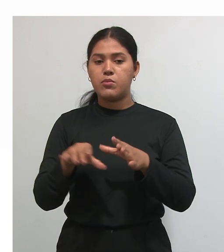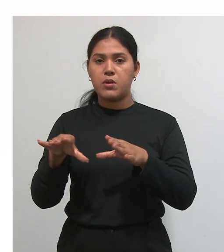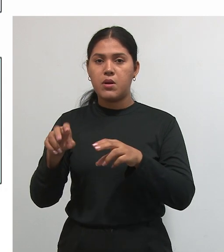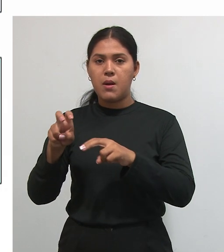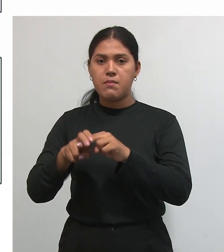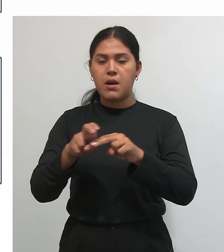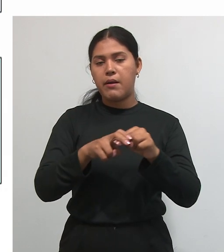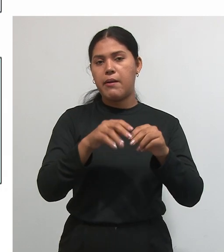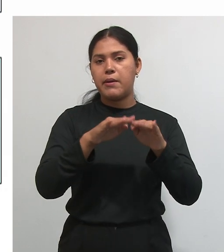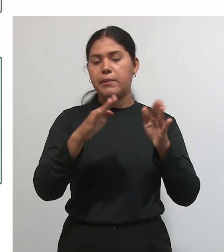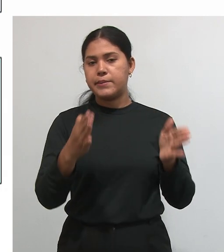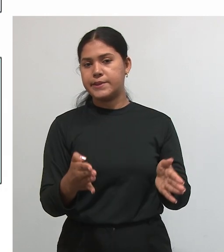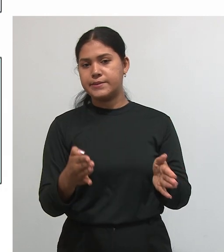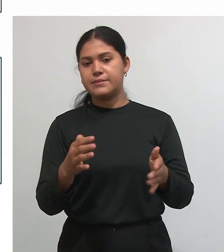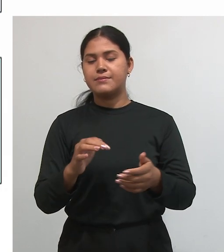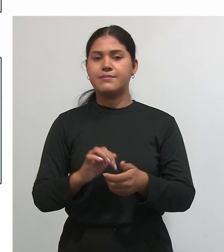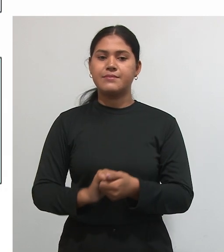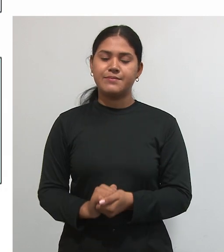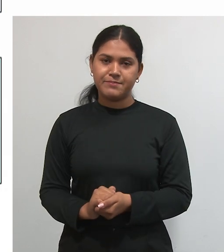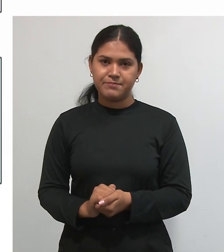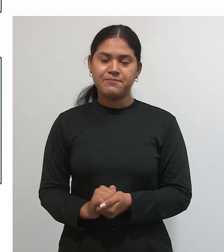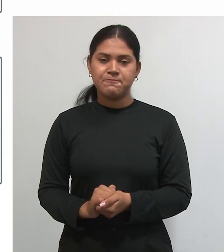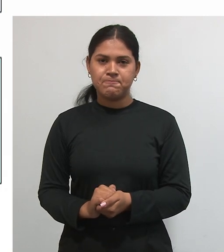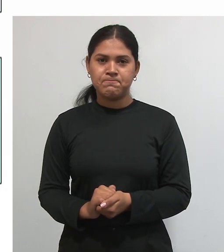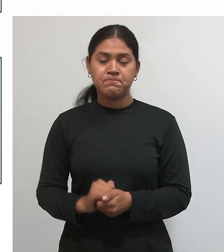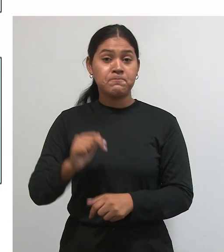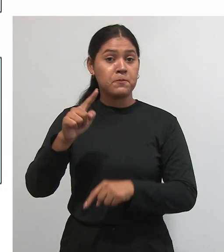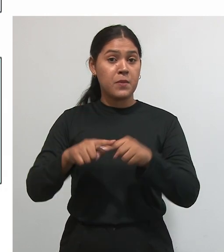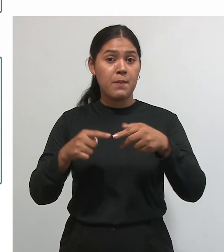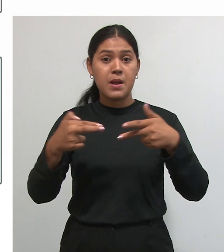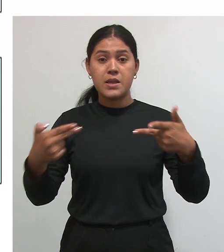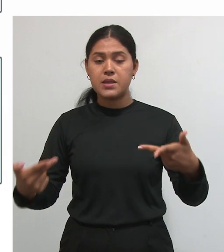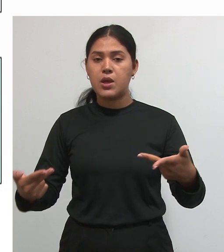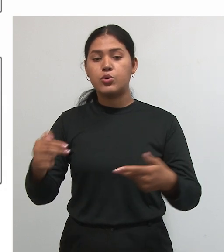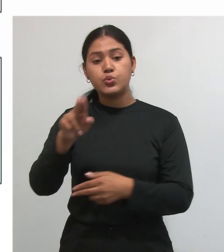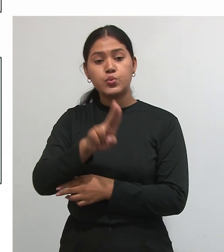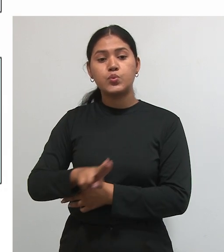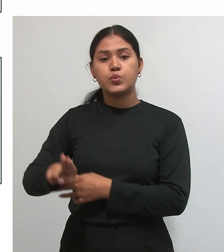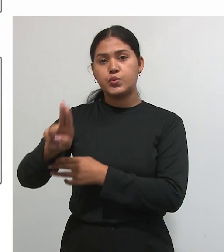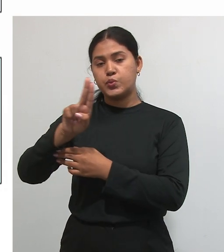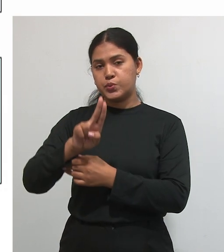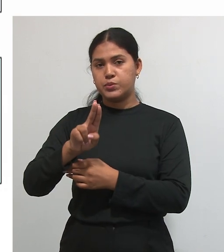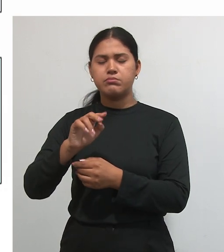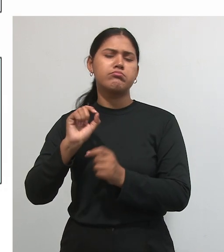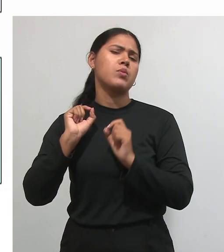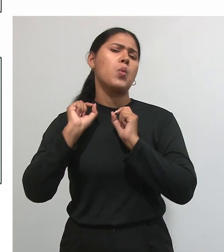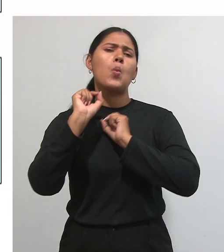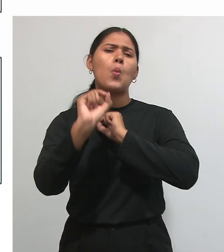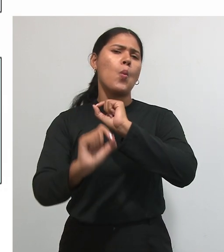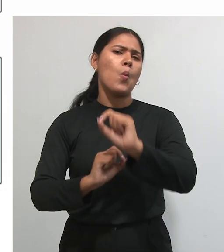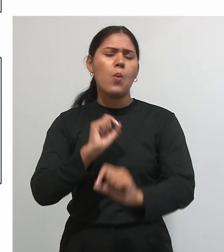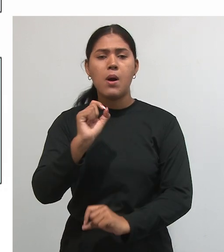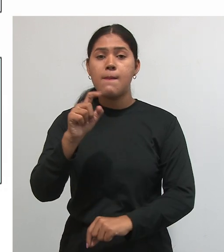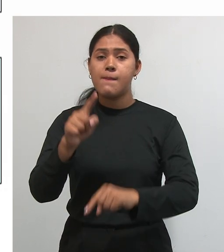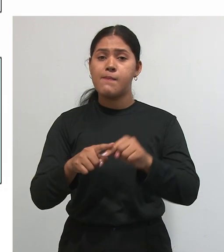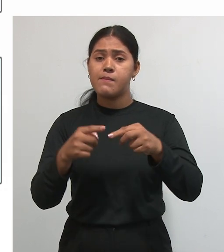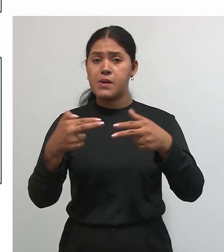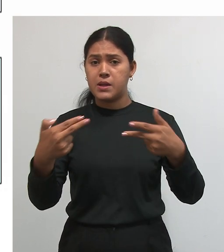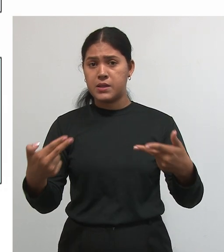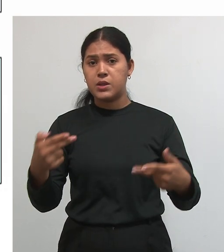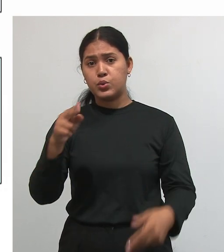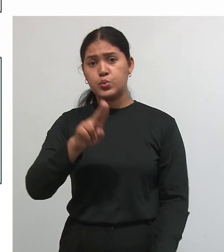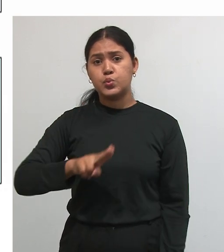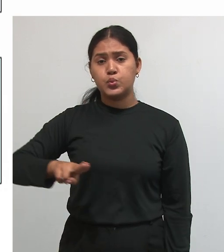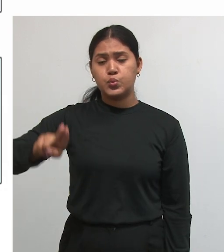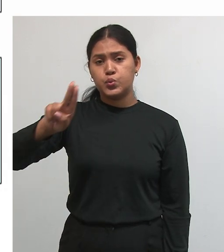móveis. Vamos falar então sobre aqui o material de consumo. O que seria ele? É